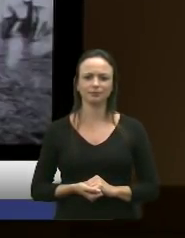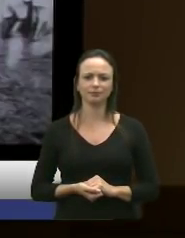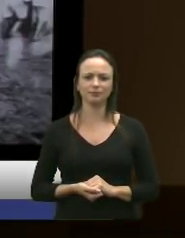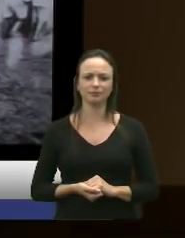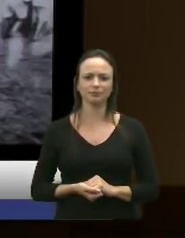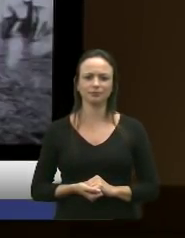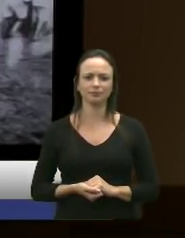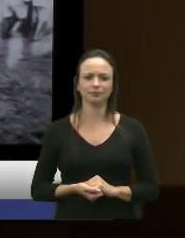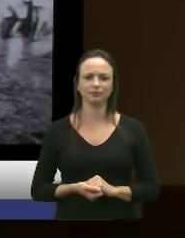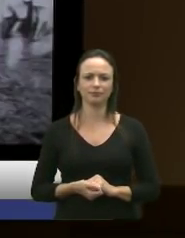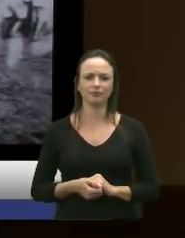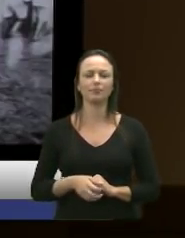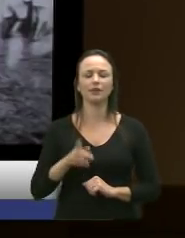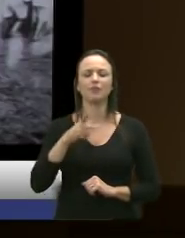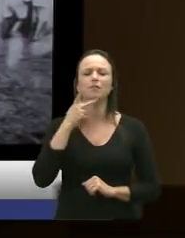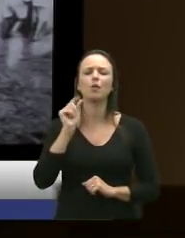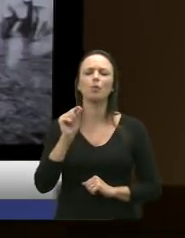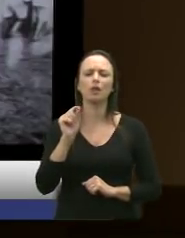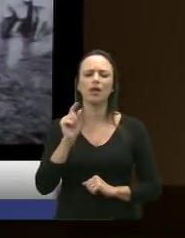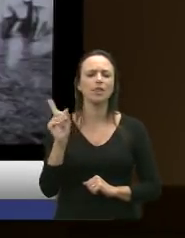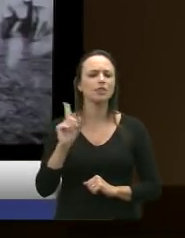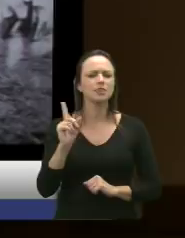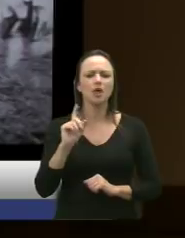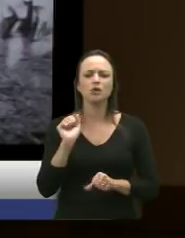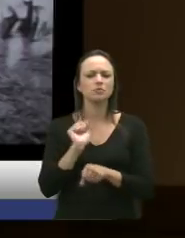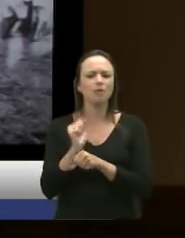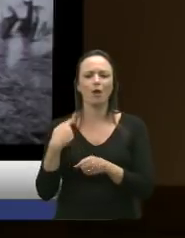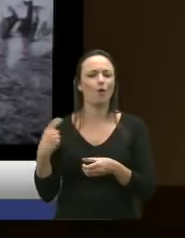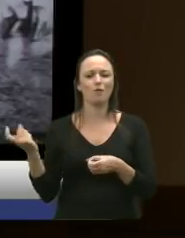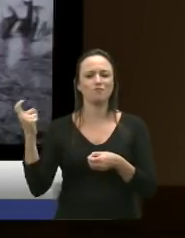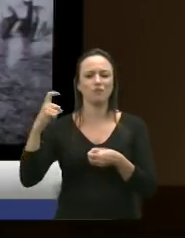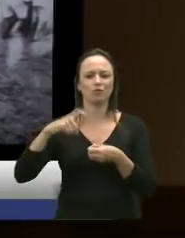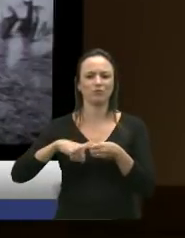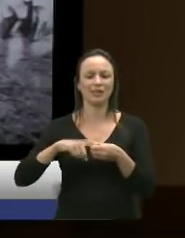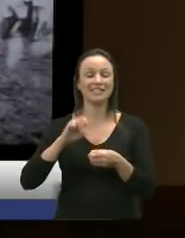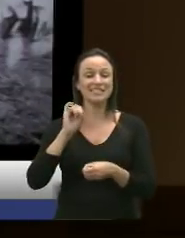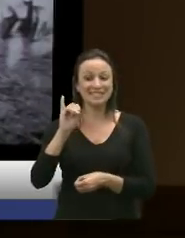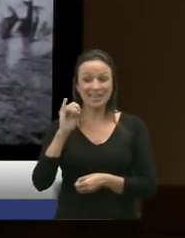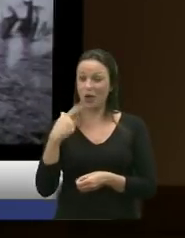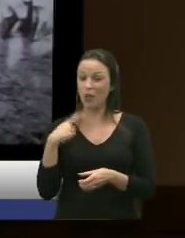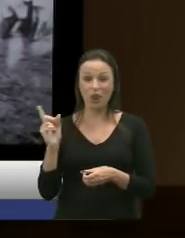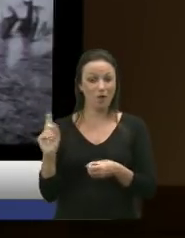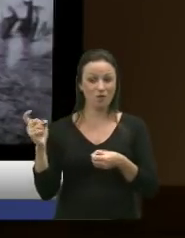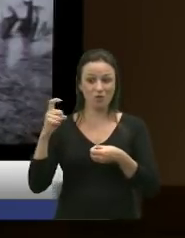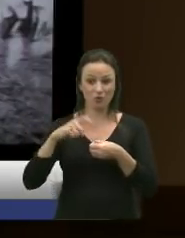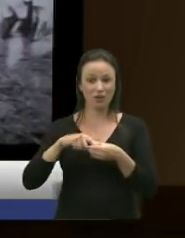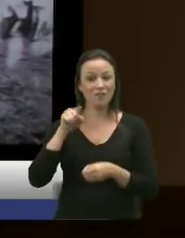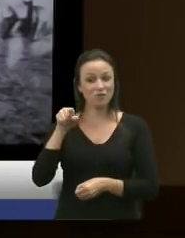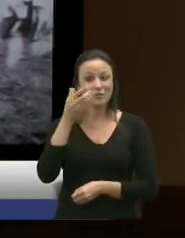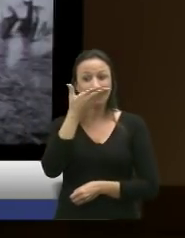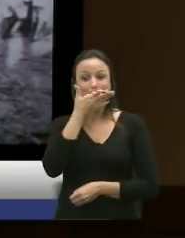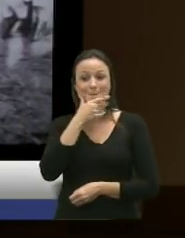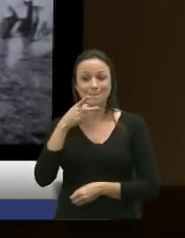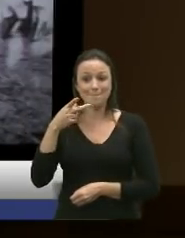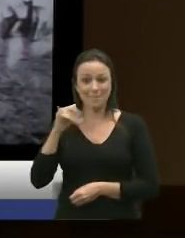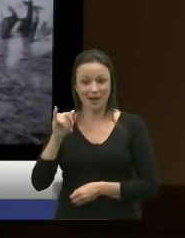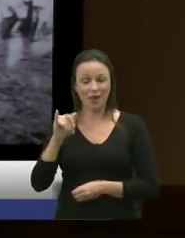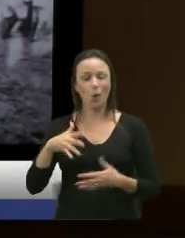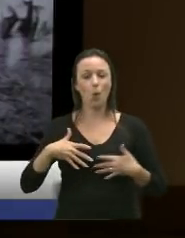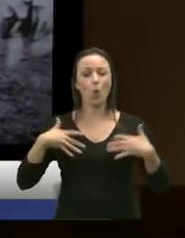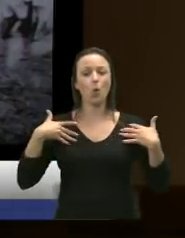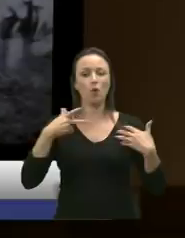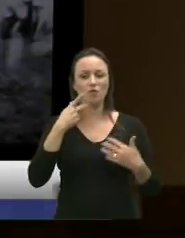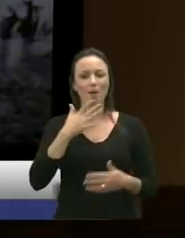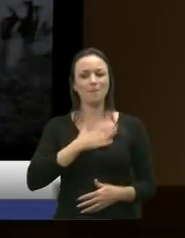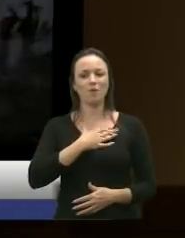Não conte mais com a minha volta. Caso isso venha a acontecer, o Senhor terá orgulho de dizer: meu filho